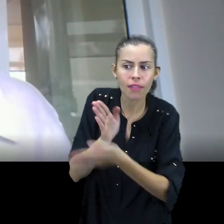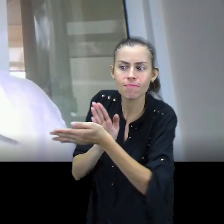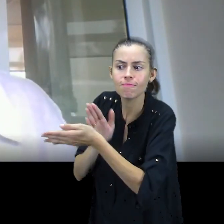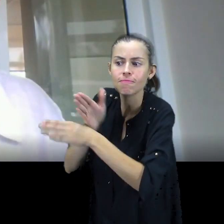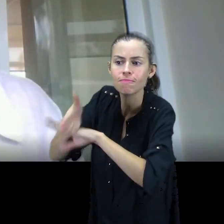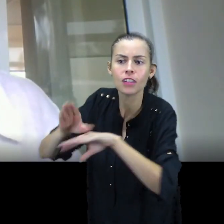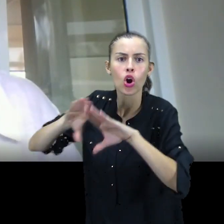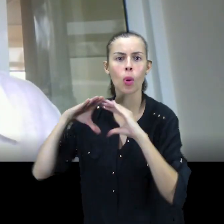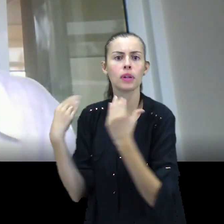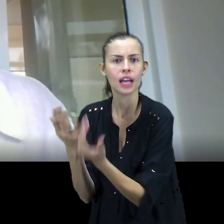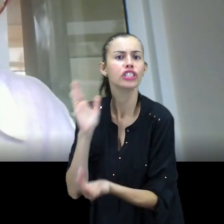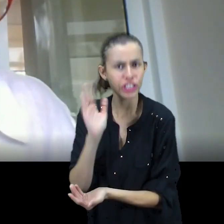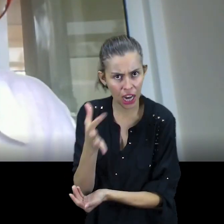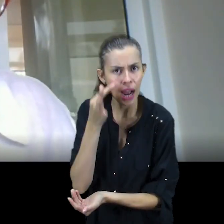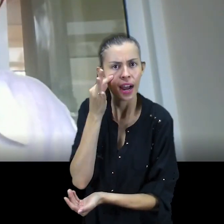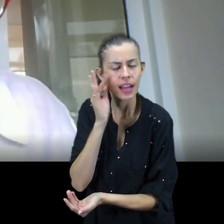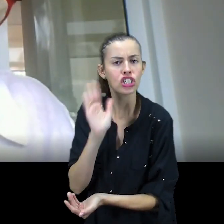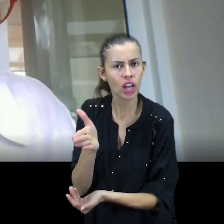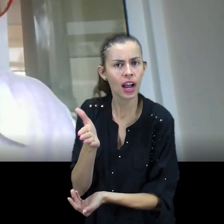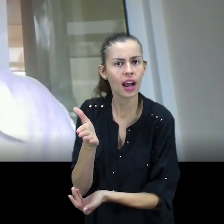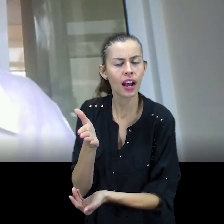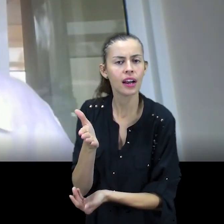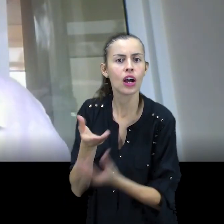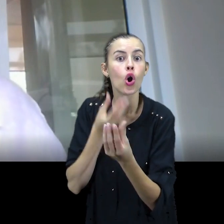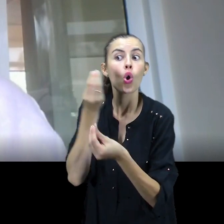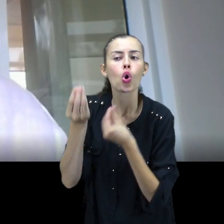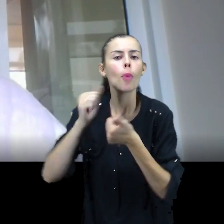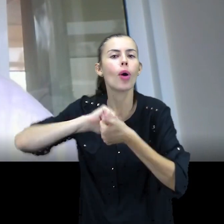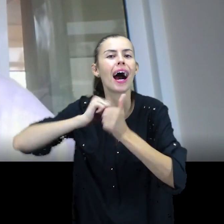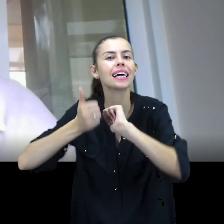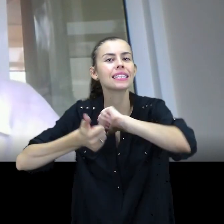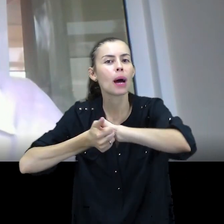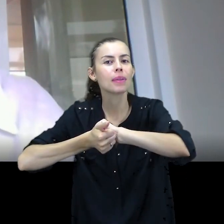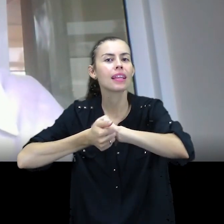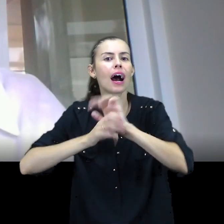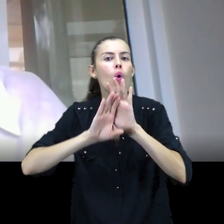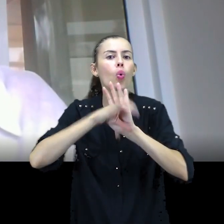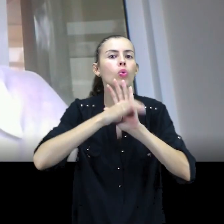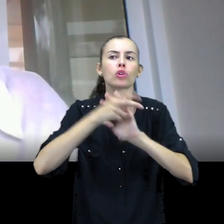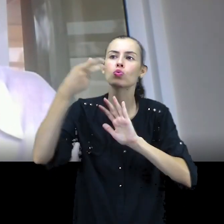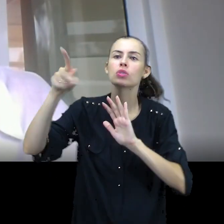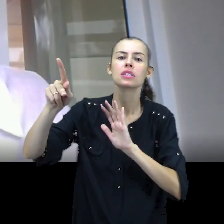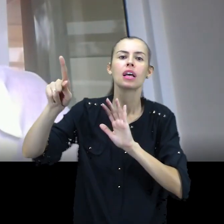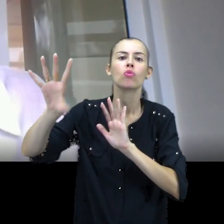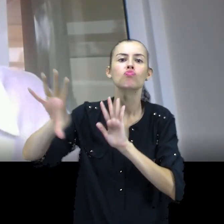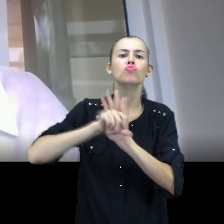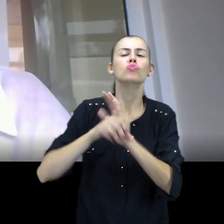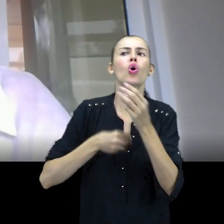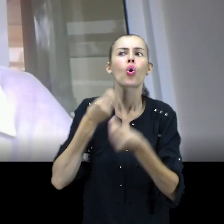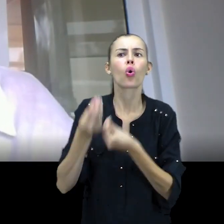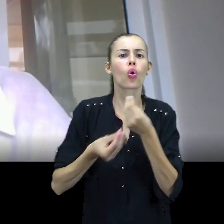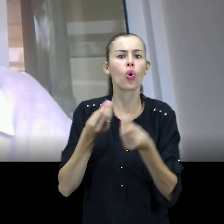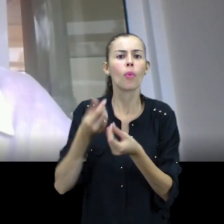outra forma, inclusive, de se fazer saúde, né, uma outra forma de atender às necessidades